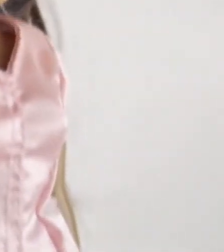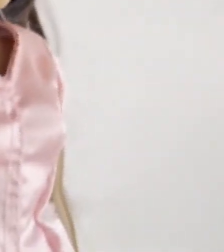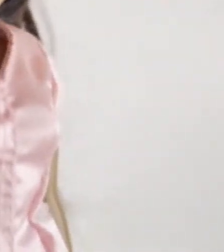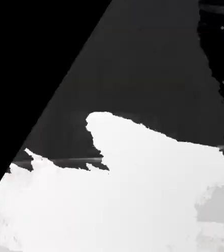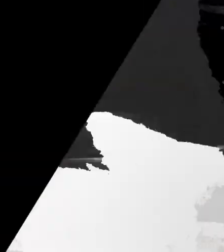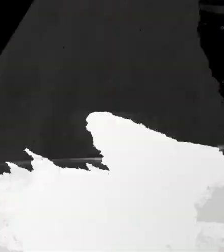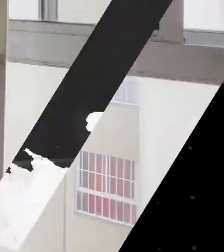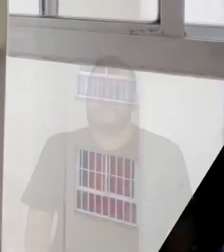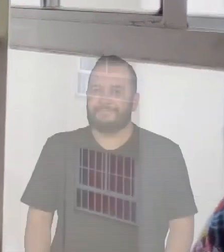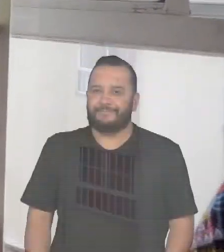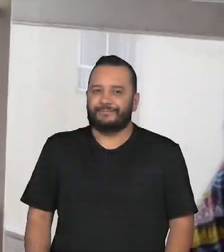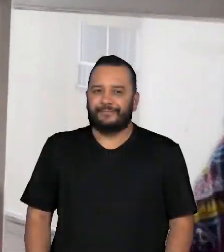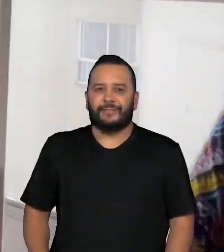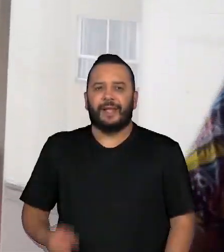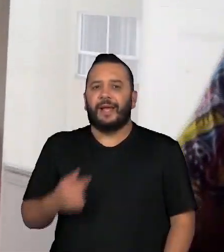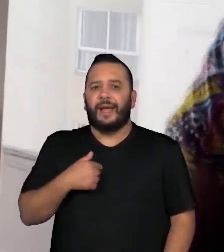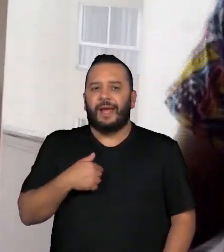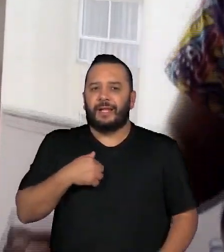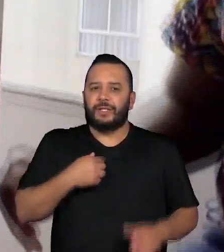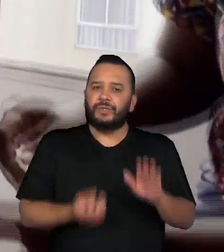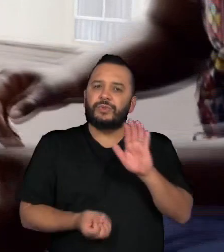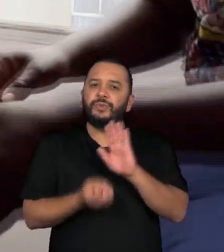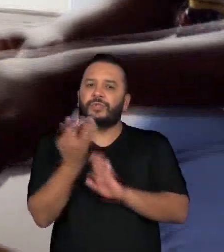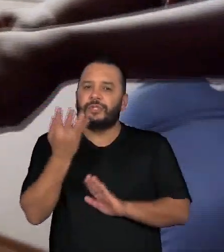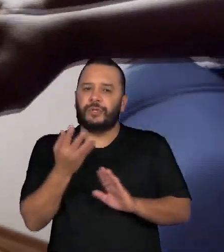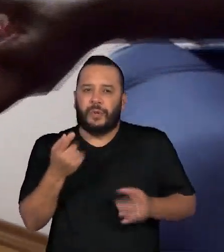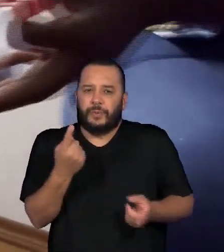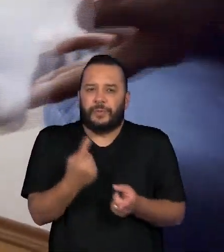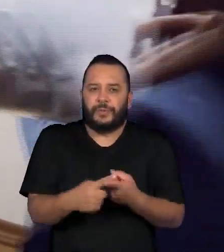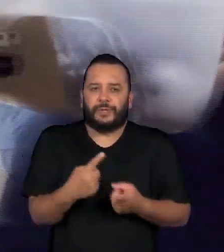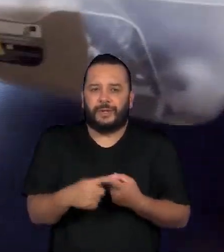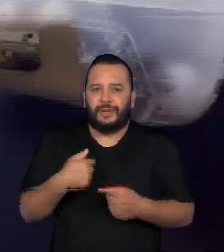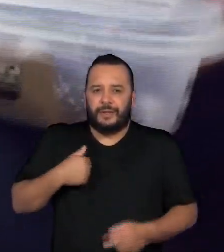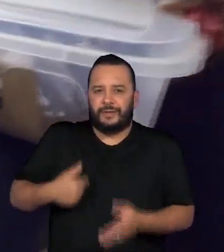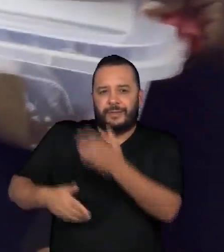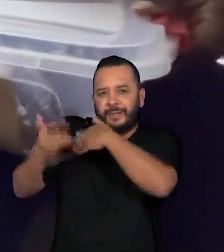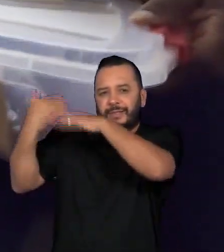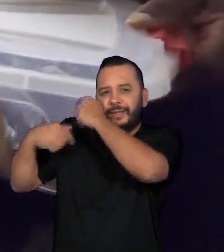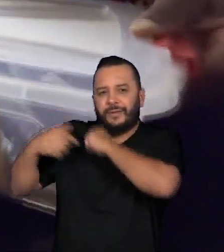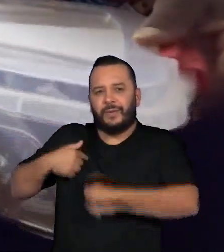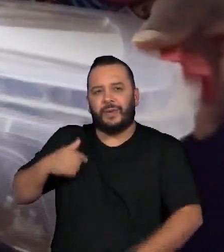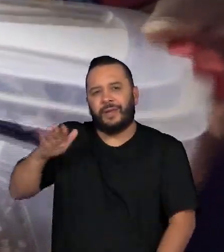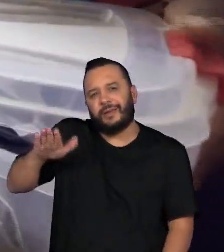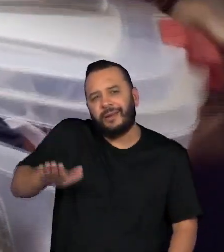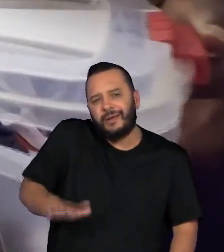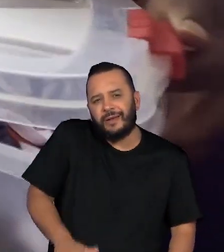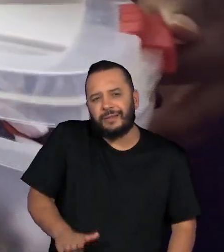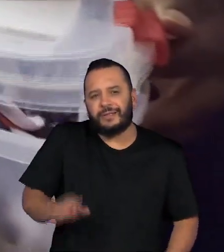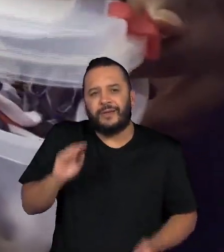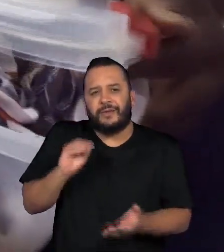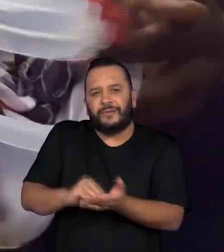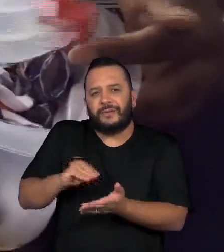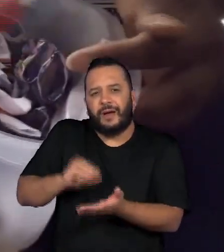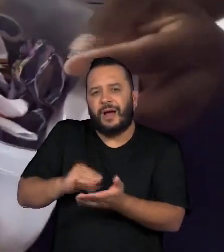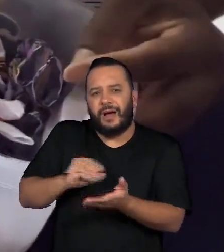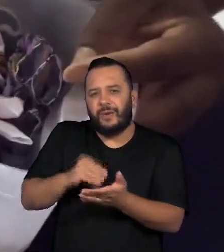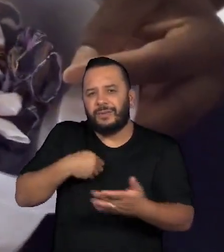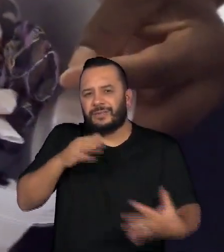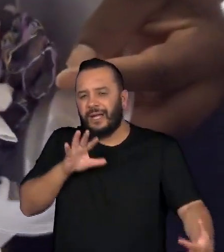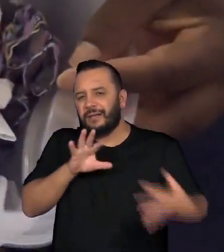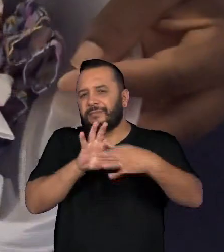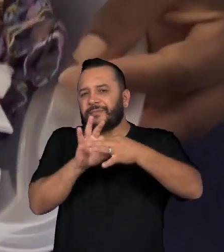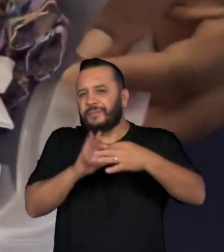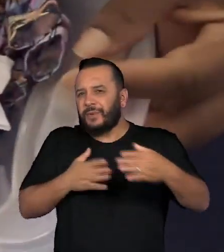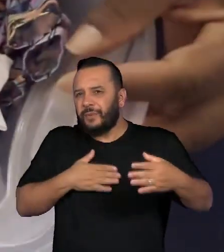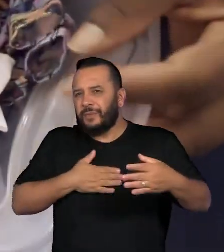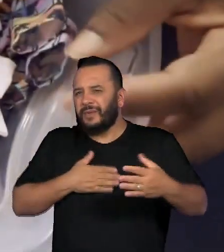A Loja Nisa surgiu porque eu precisei presentear uma criança e eu não encontrei em lugar nenhum. Assim, tipo, não é possível que não tenha uma boneca,